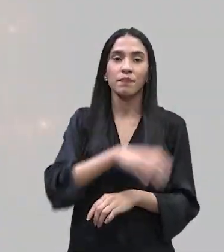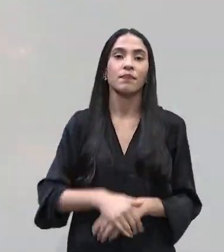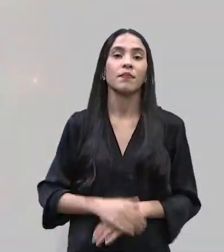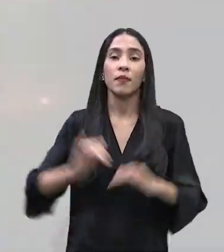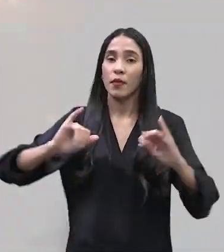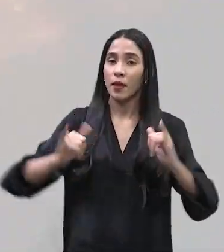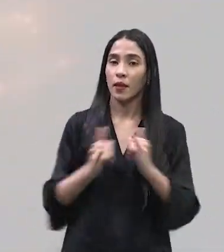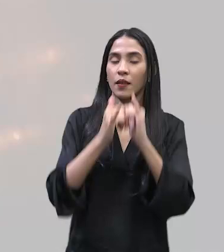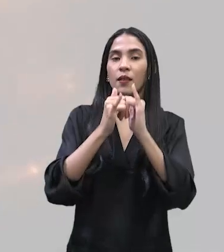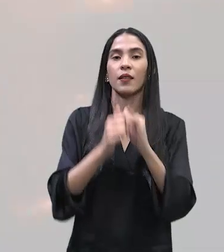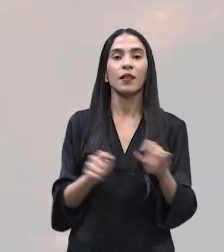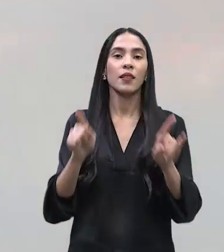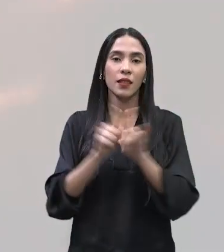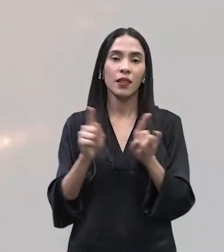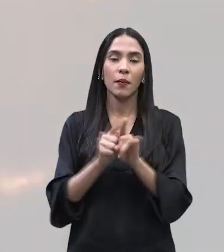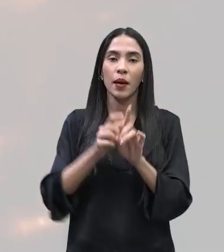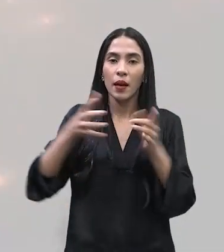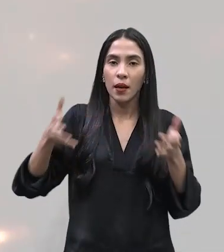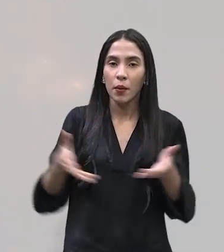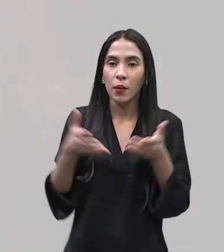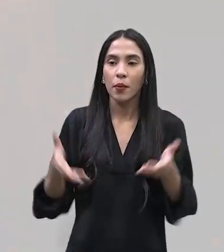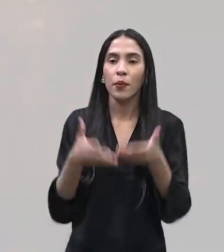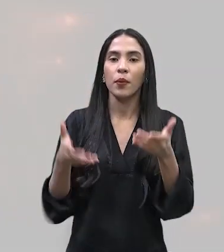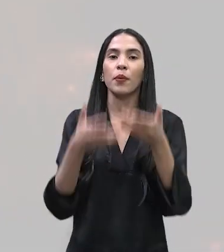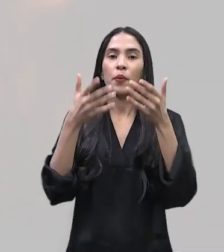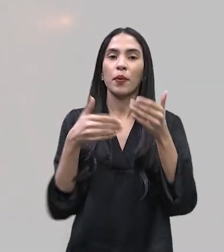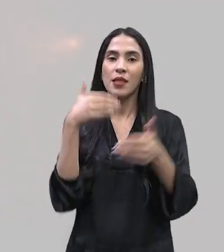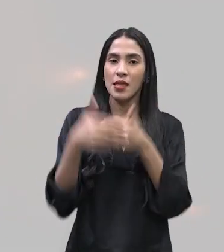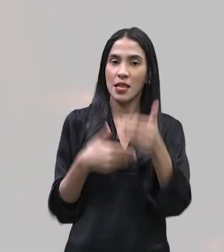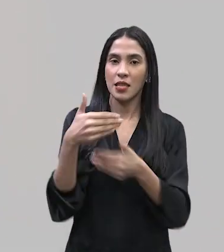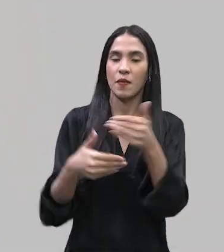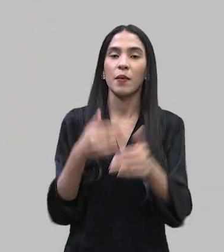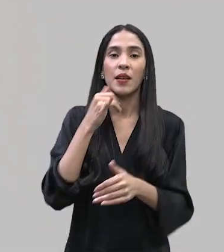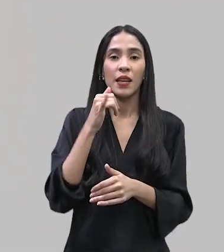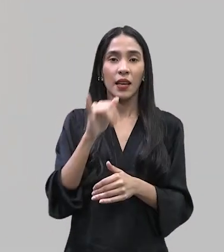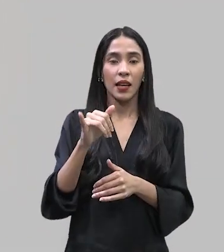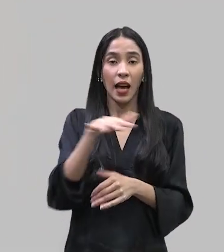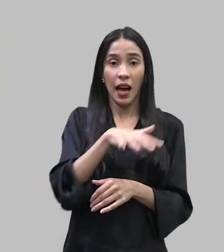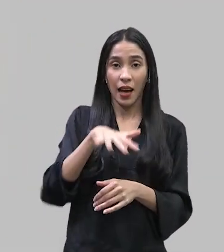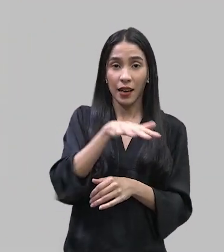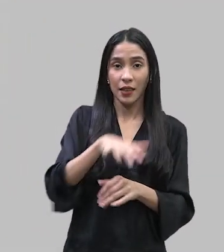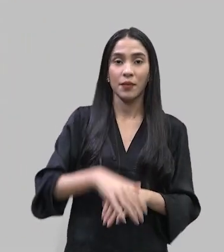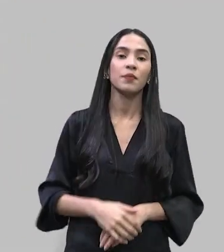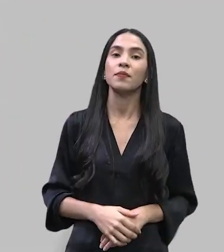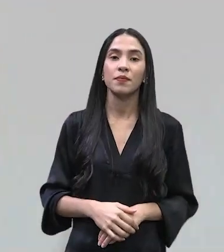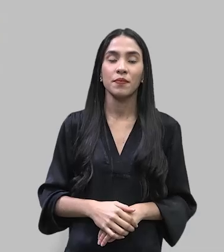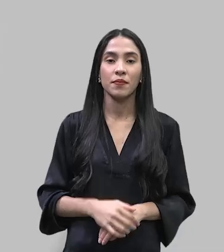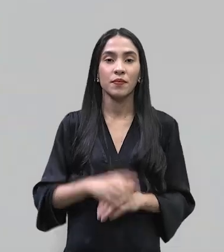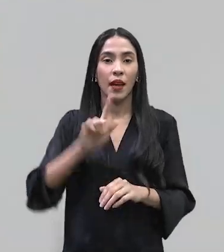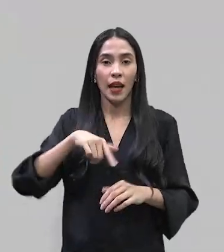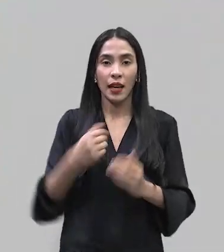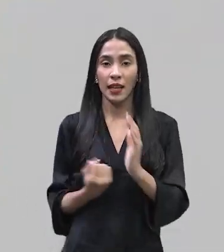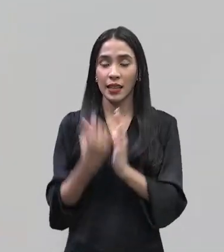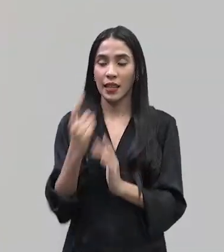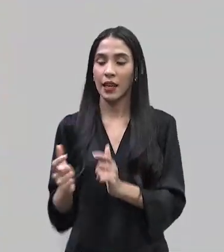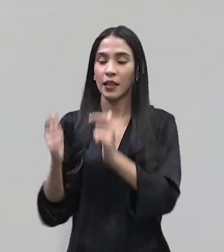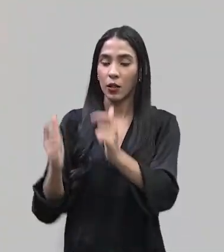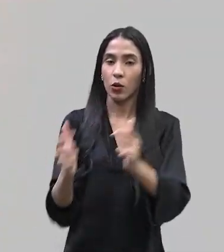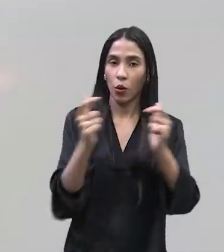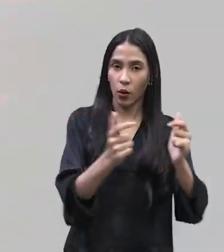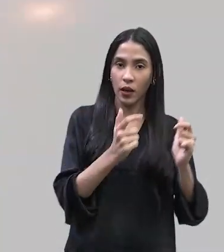regional, as hidrelétricas também impulsionam o desenvolvimento de regiões onde são